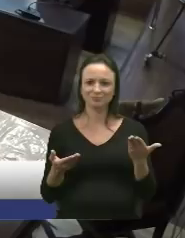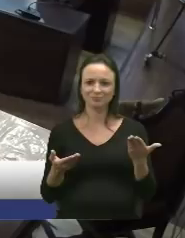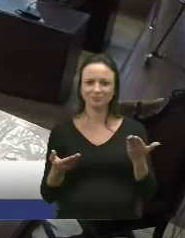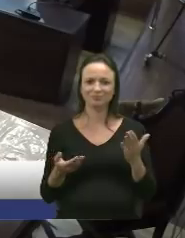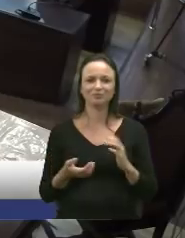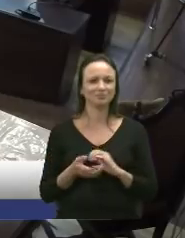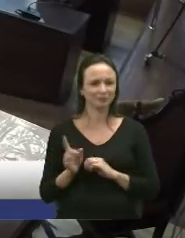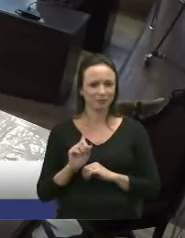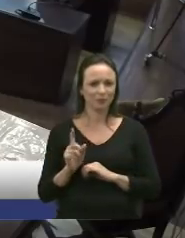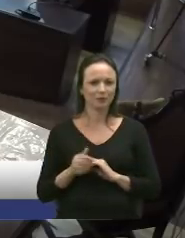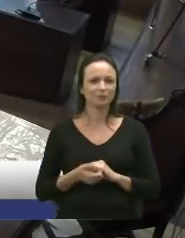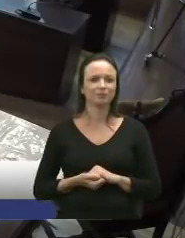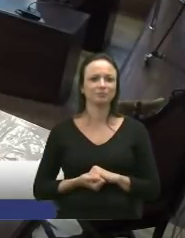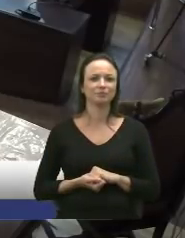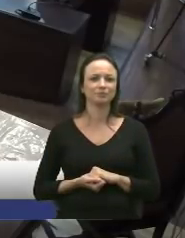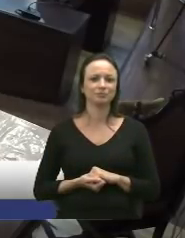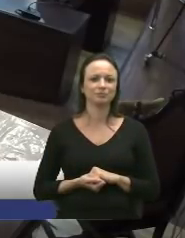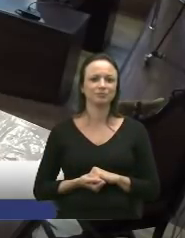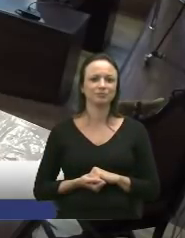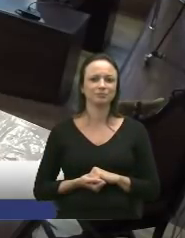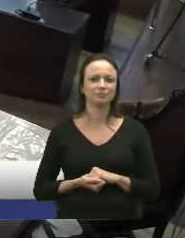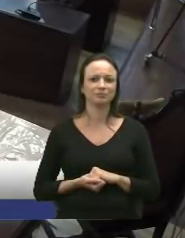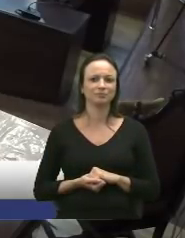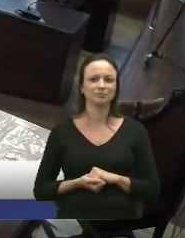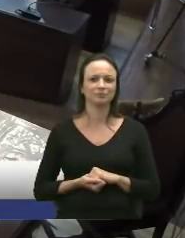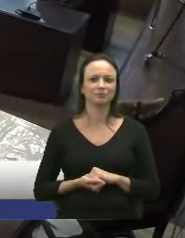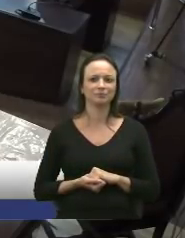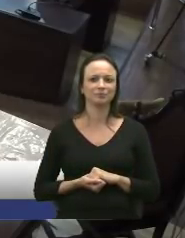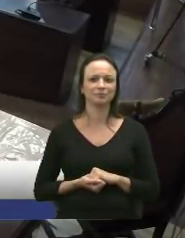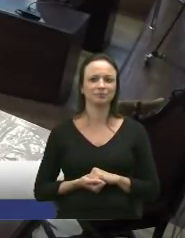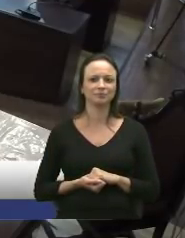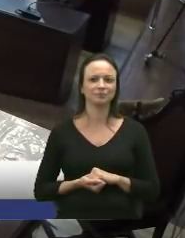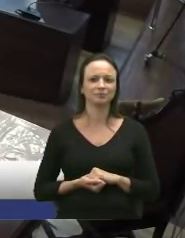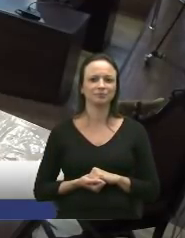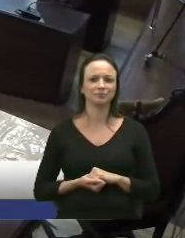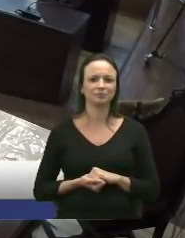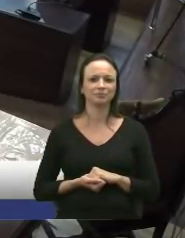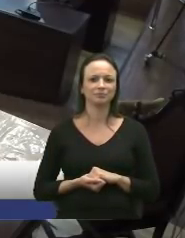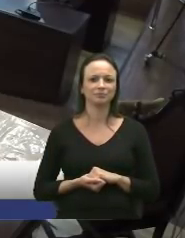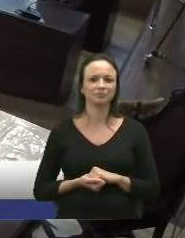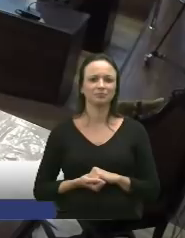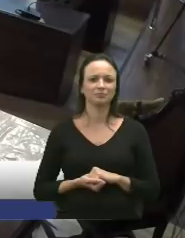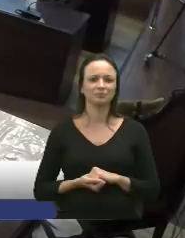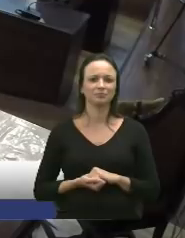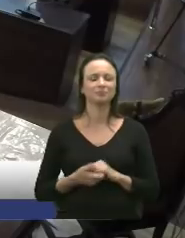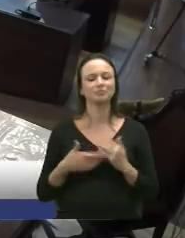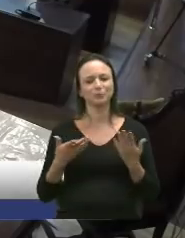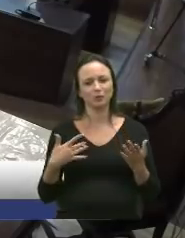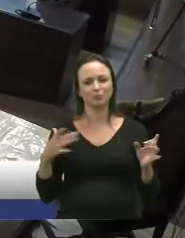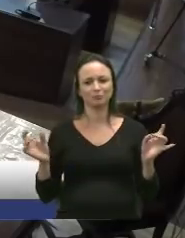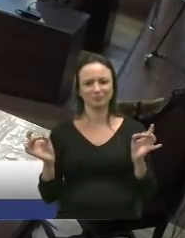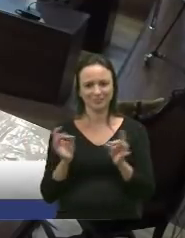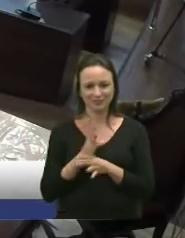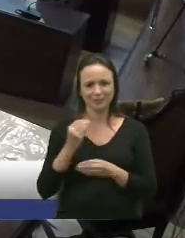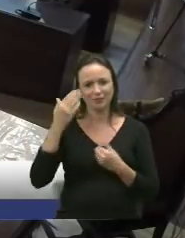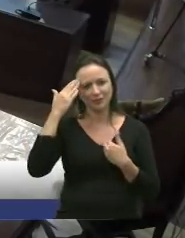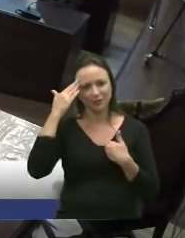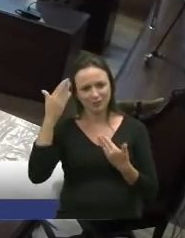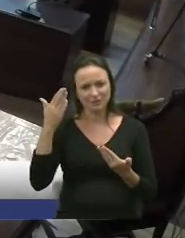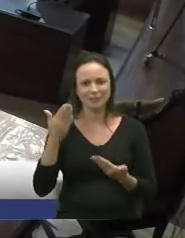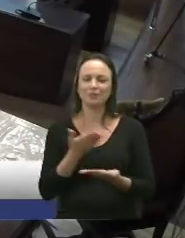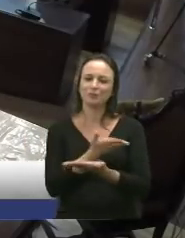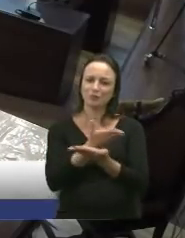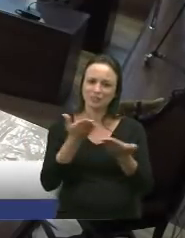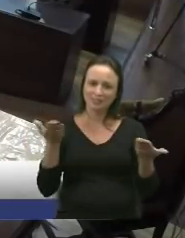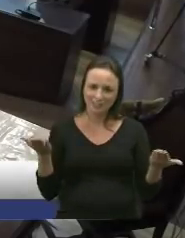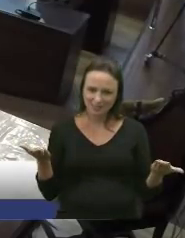Não? Quem? Ninguém? Bom, então acho que eu posso finalizar mais uma vez agradecendo muito a